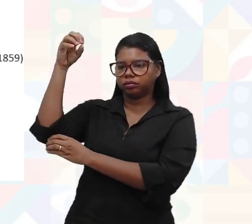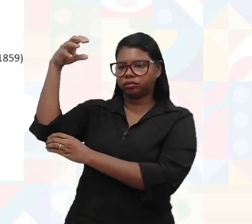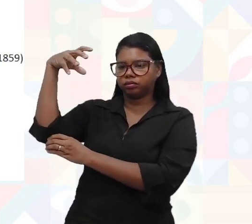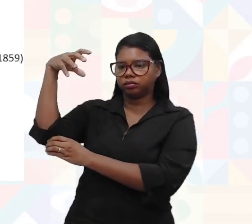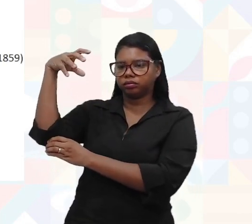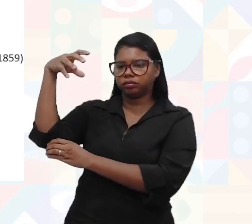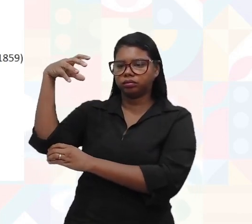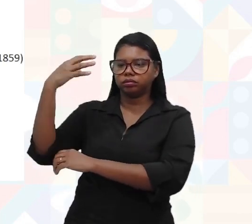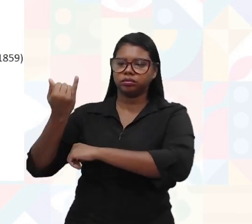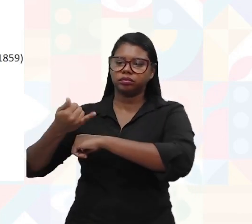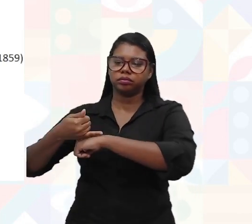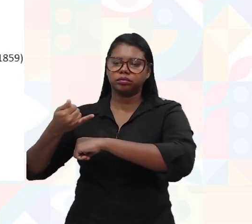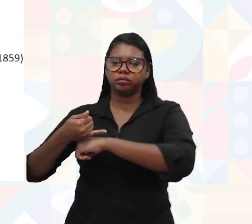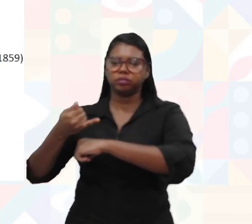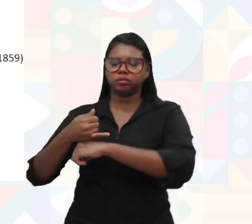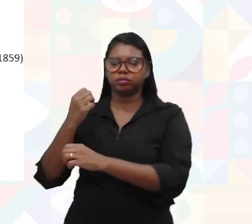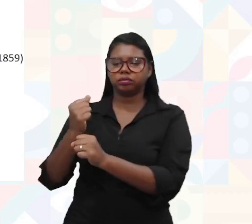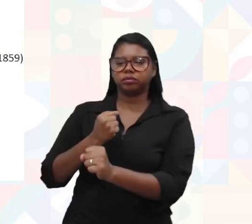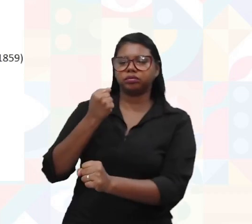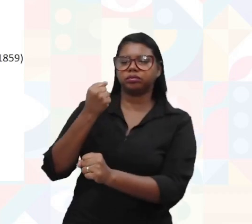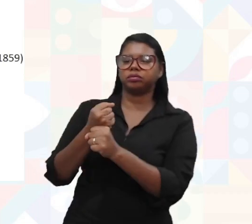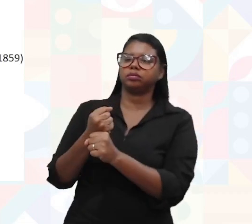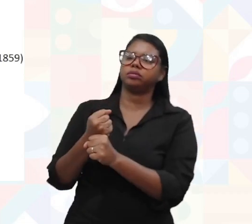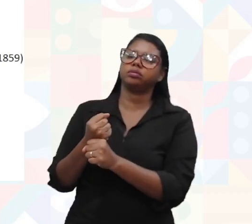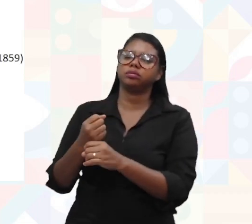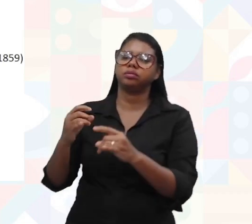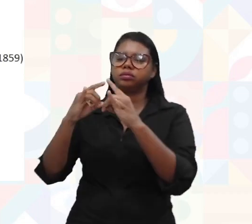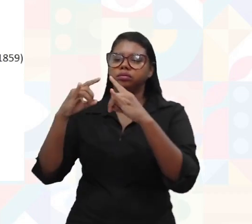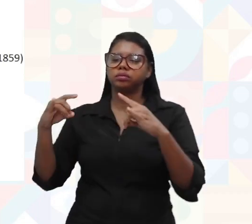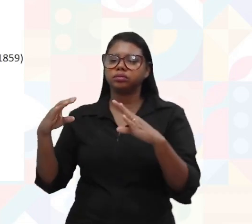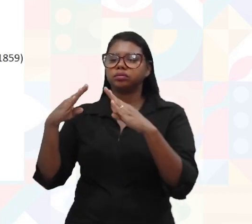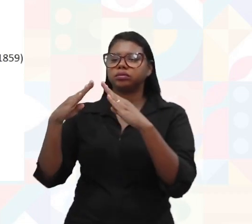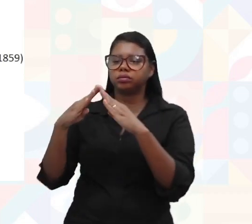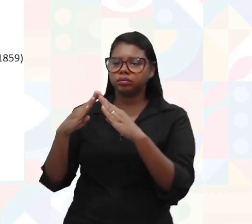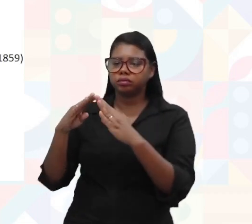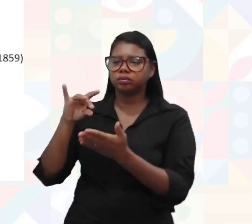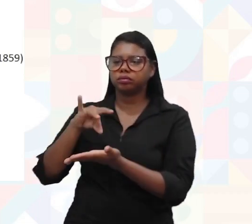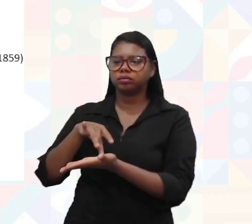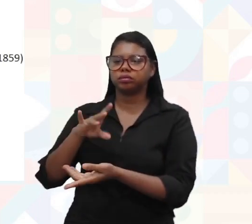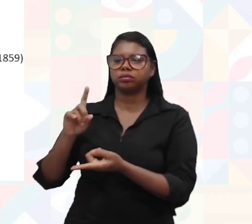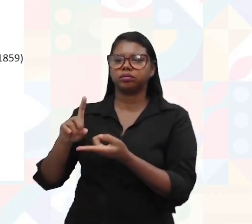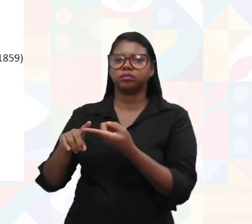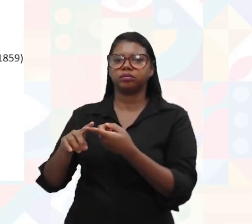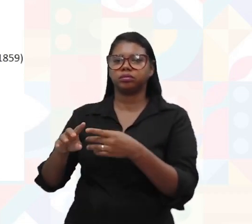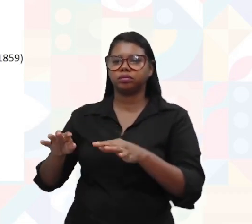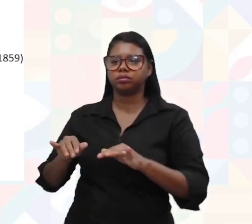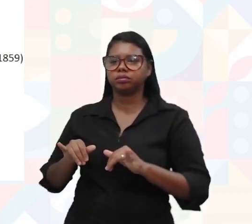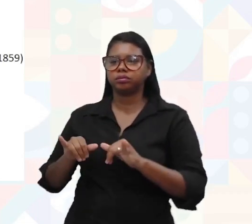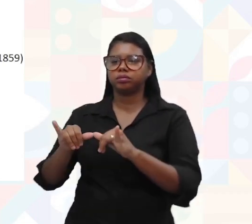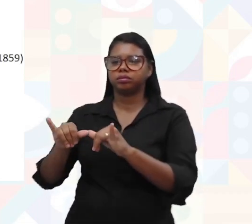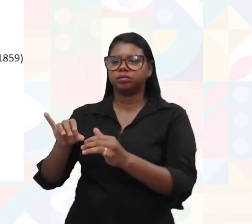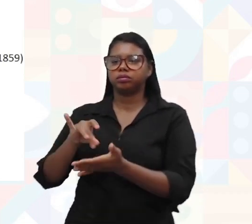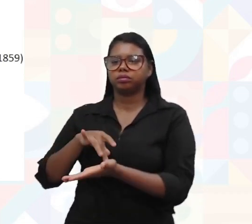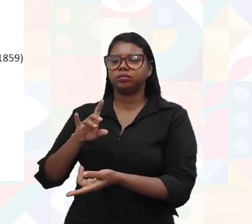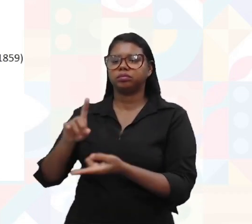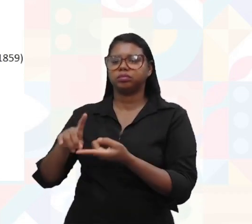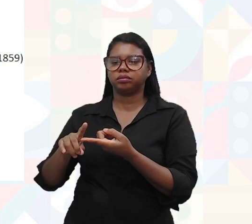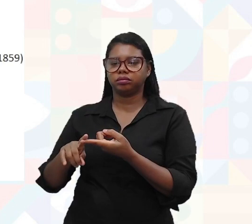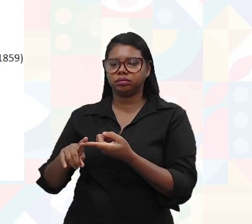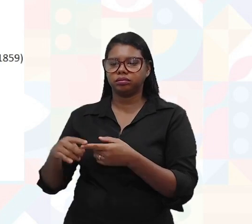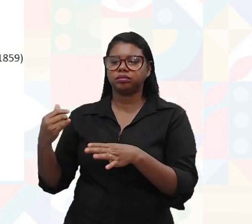de ferro para a construção de quiosques, de casas, de mercados. Inclusive aqui no